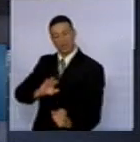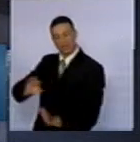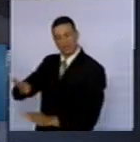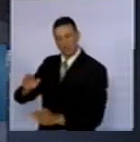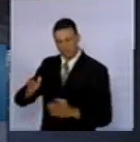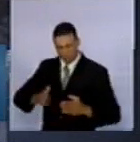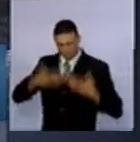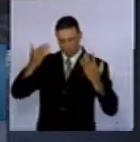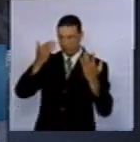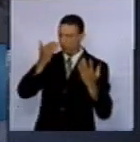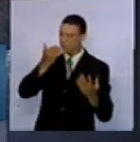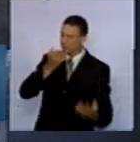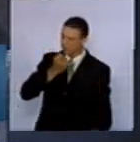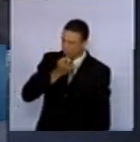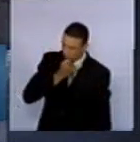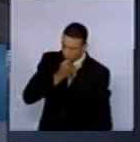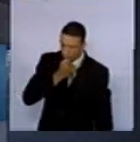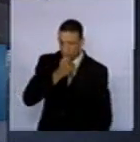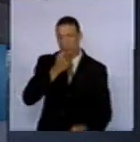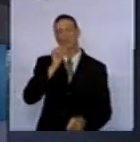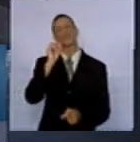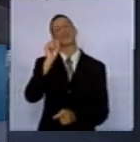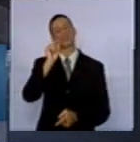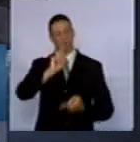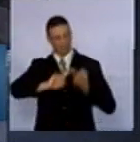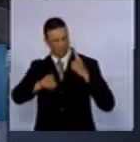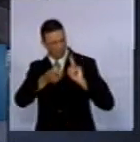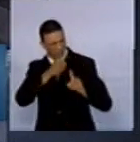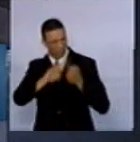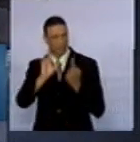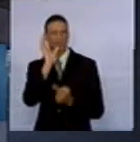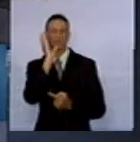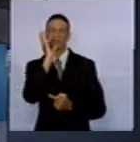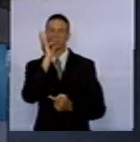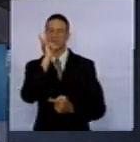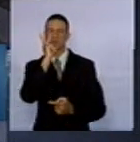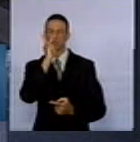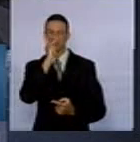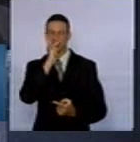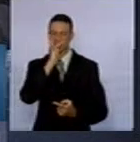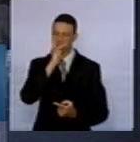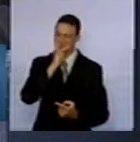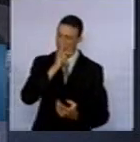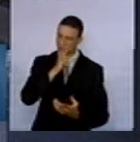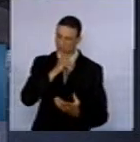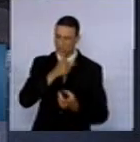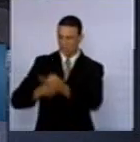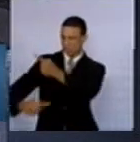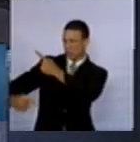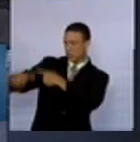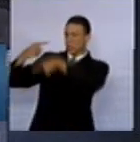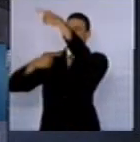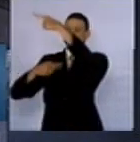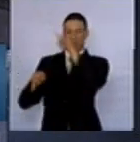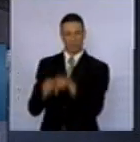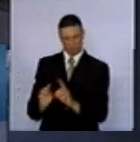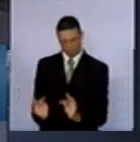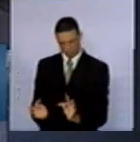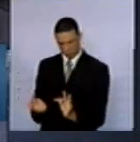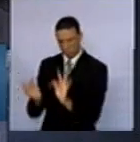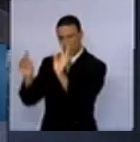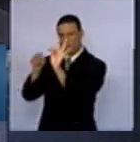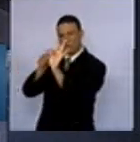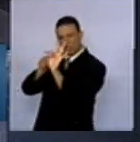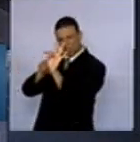o debate ao longo do tempo além de ter demorado muito senhor Ministro e a convergência a tecnologia é difícil